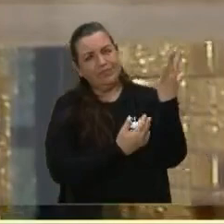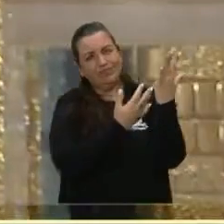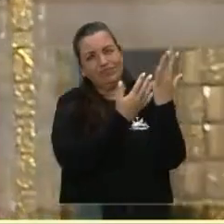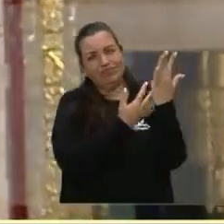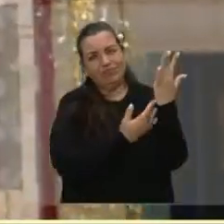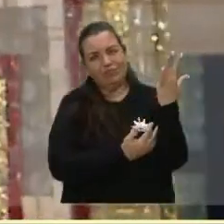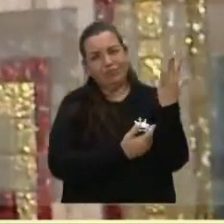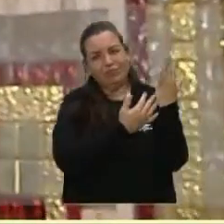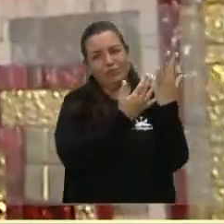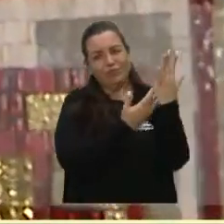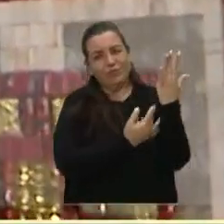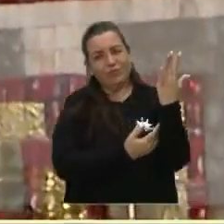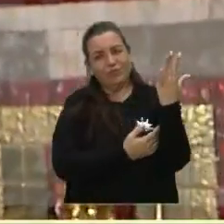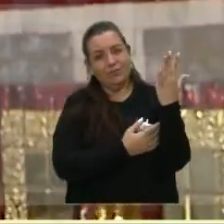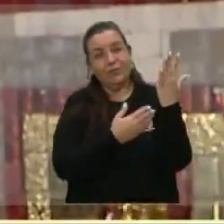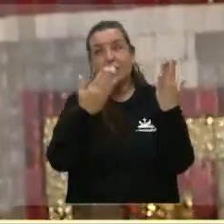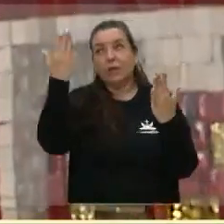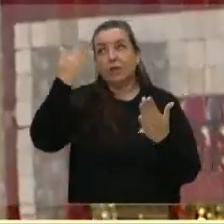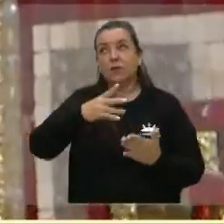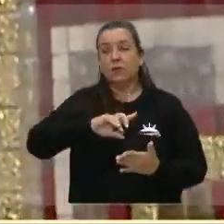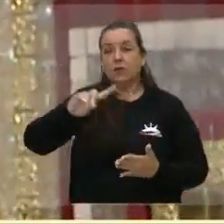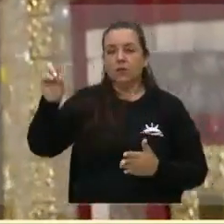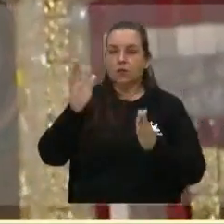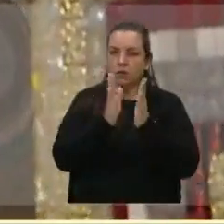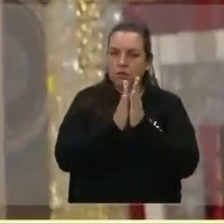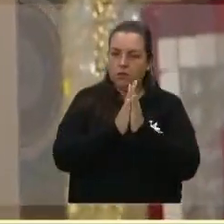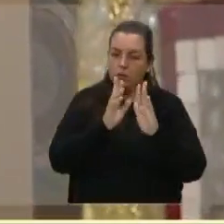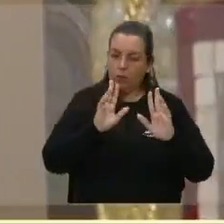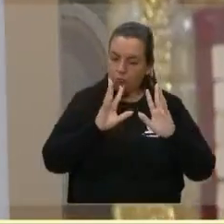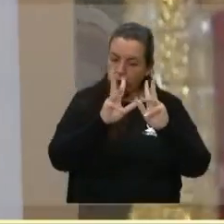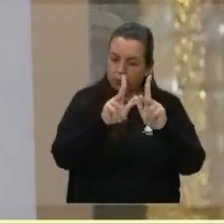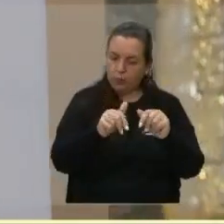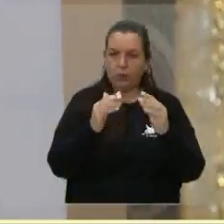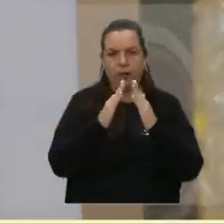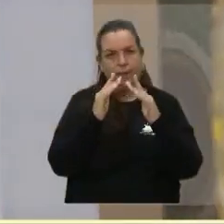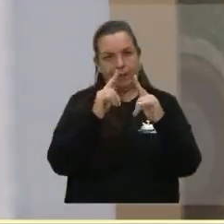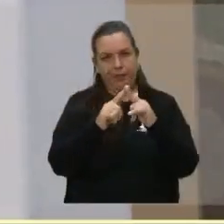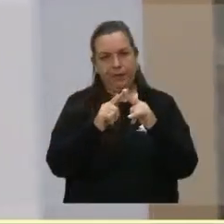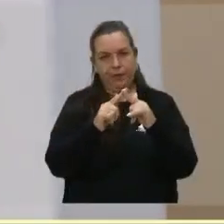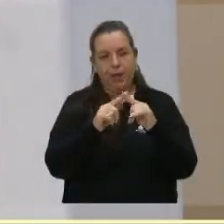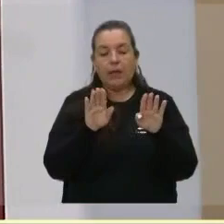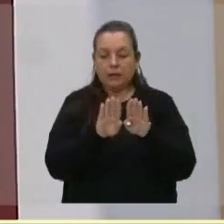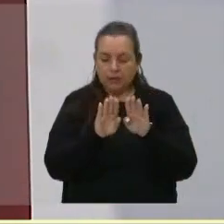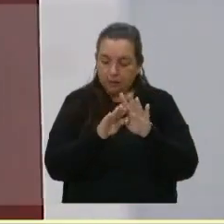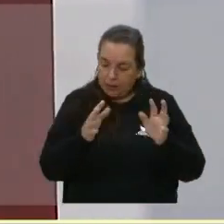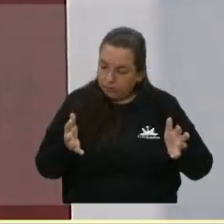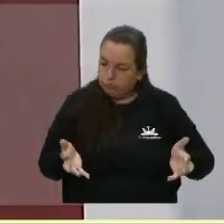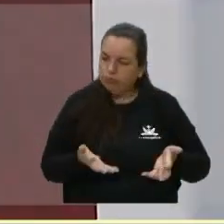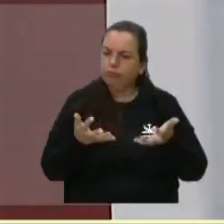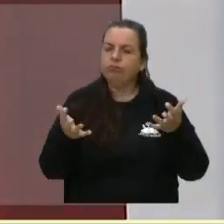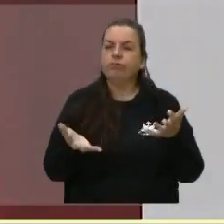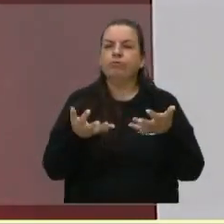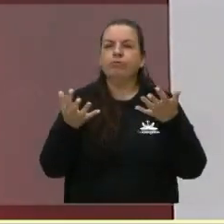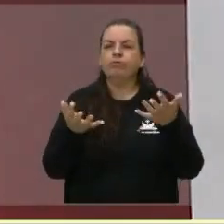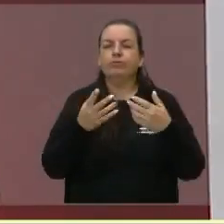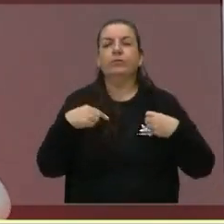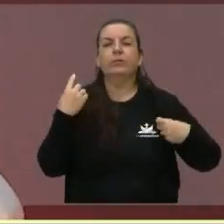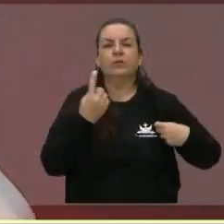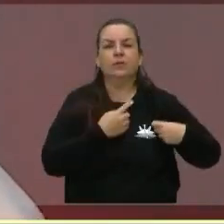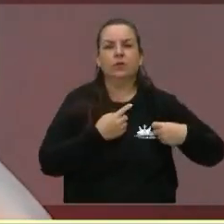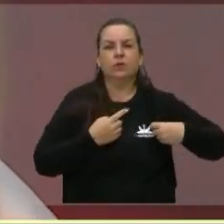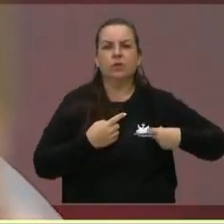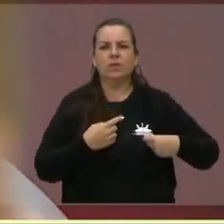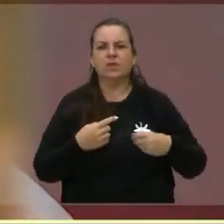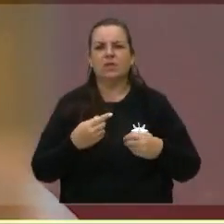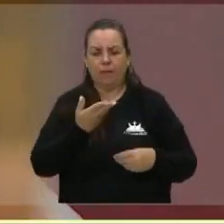está diante de Deus intercedendo pela igreja, e suscitando que sejamos